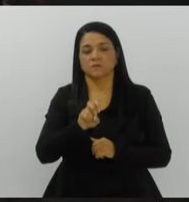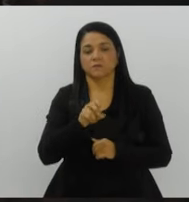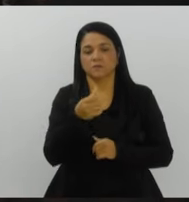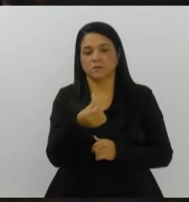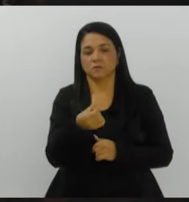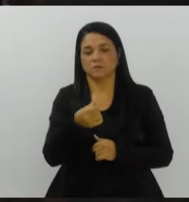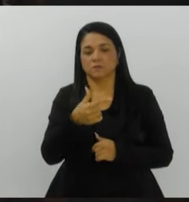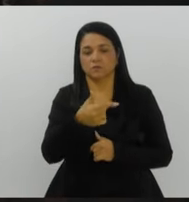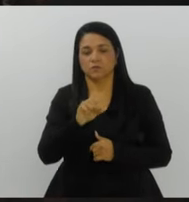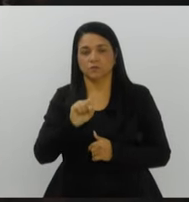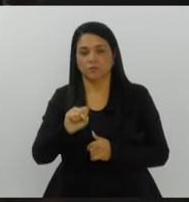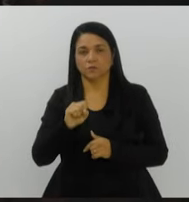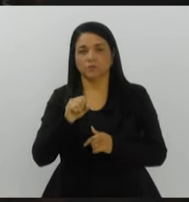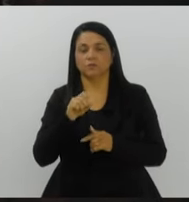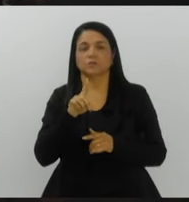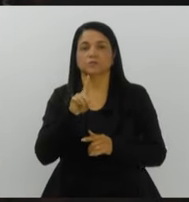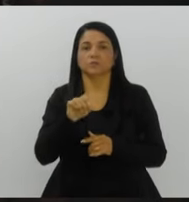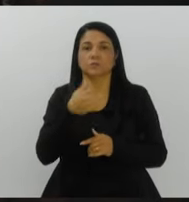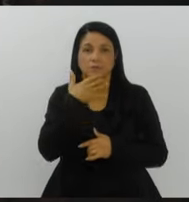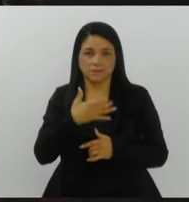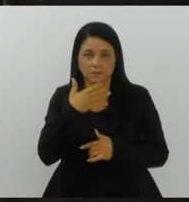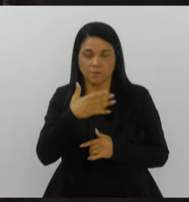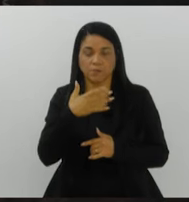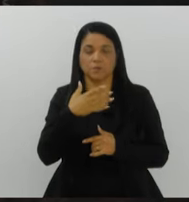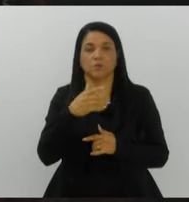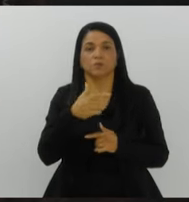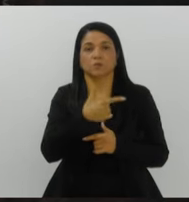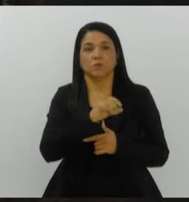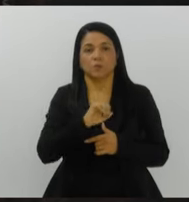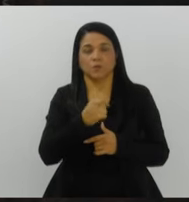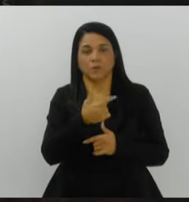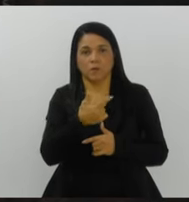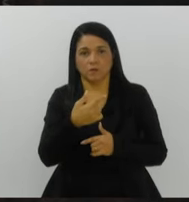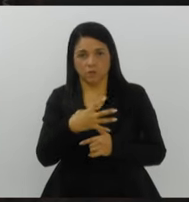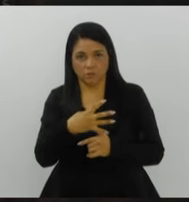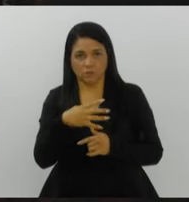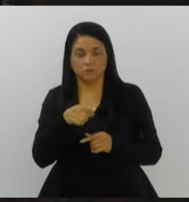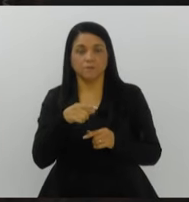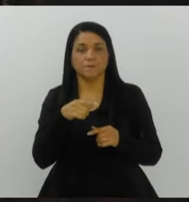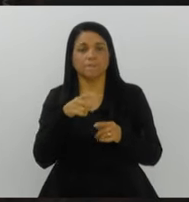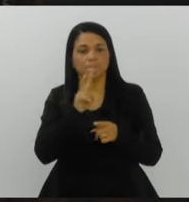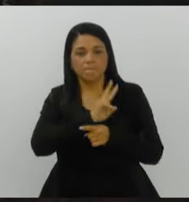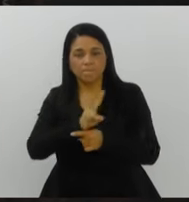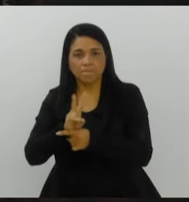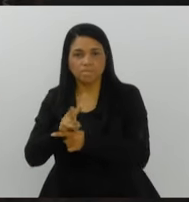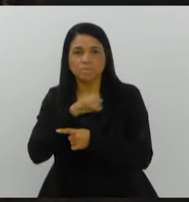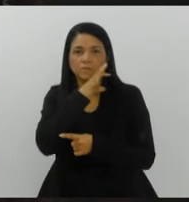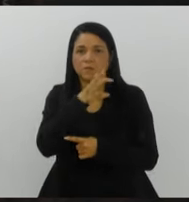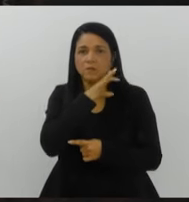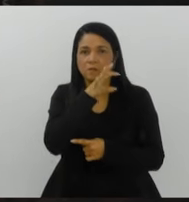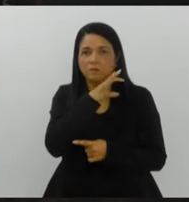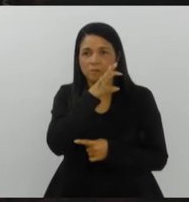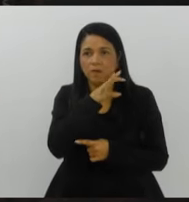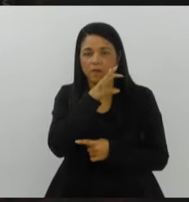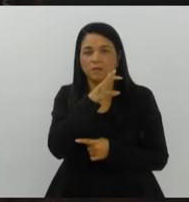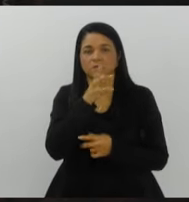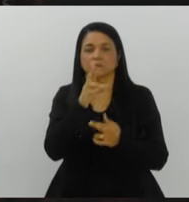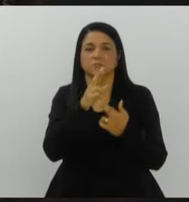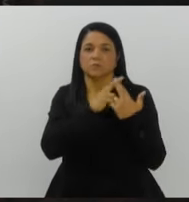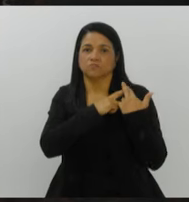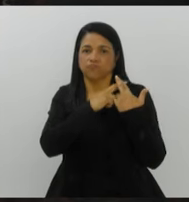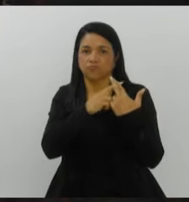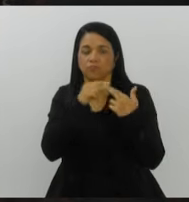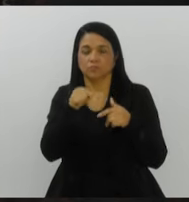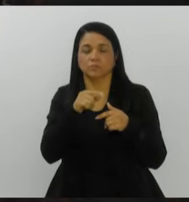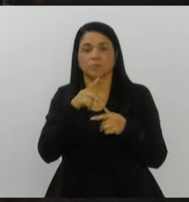dezembro de 2014, para determinar o monitoramento dos animais por seus donos em